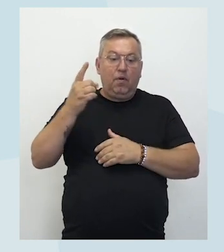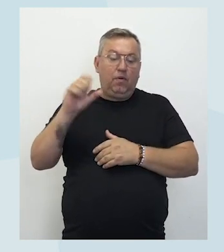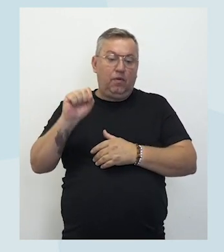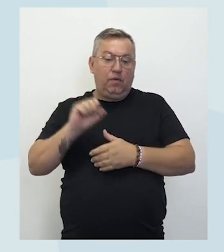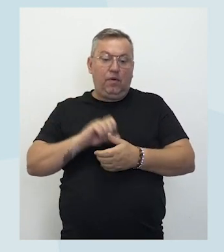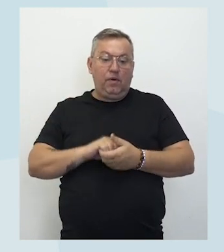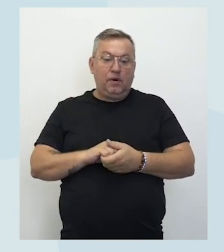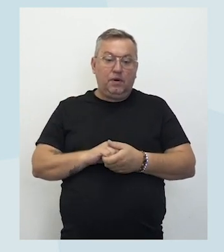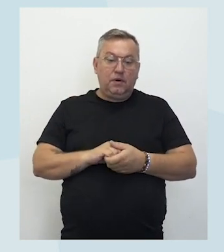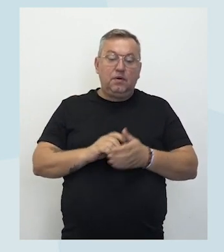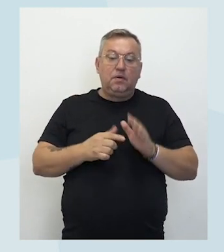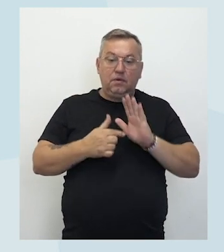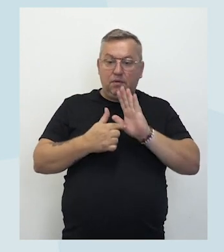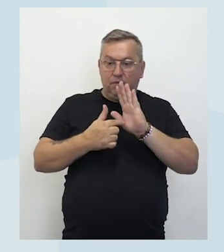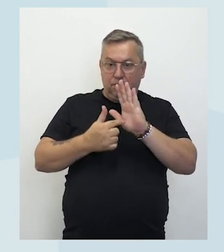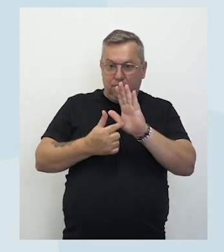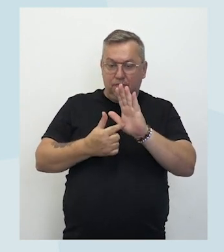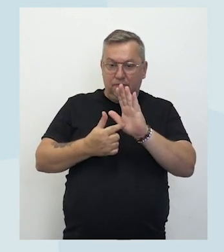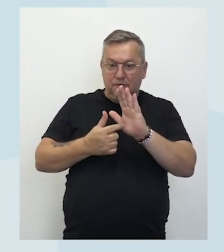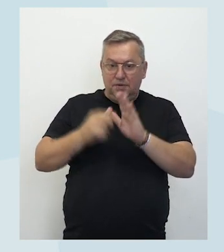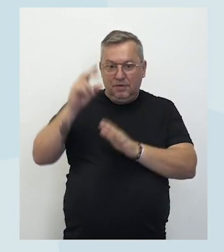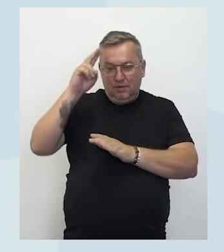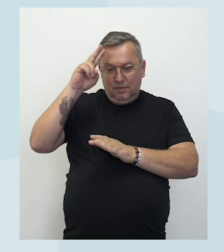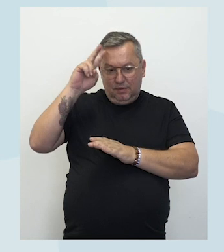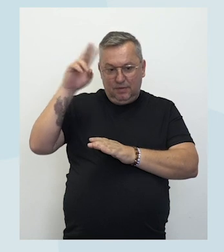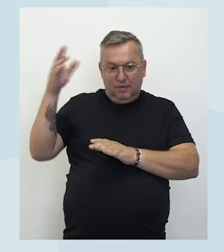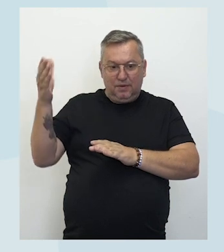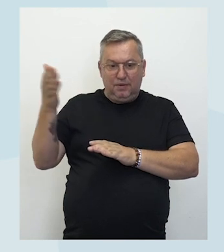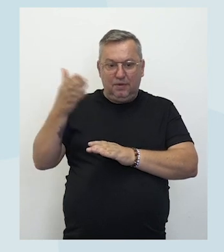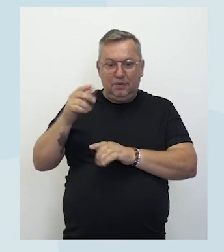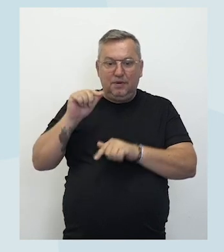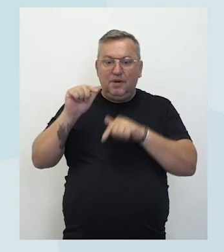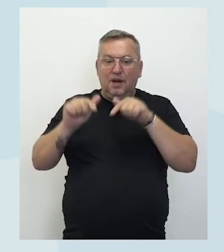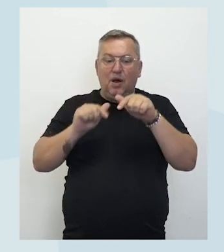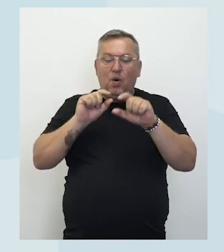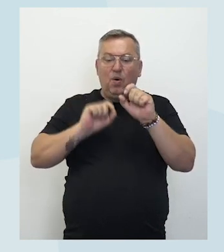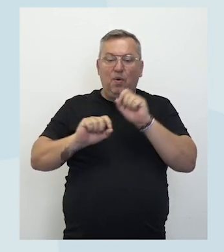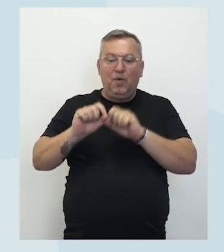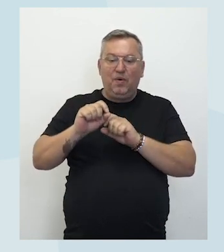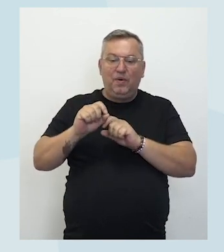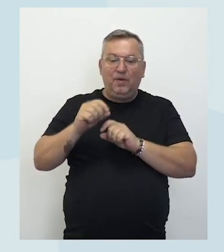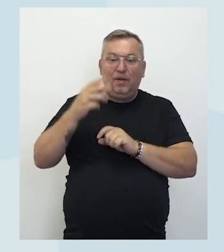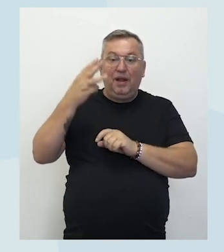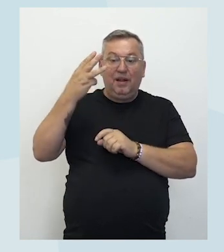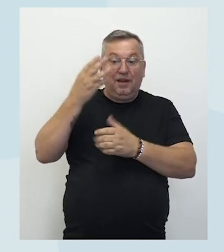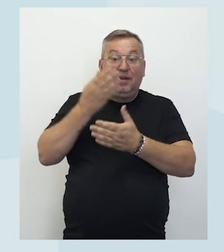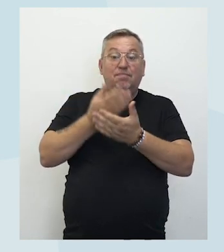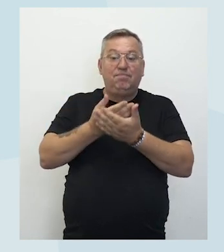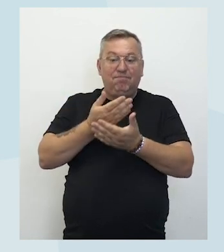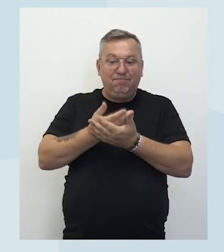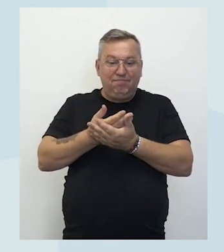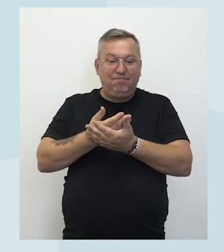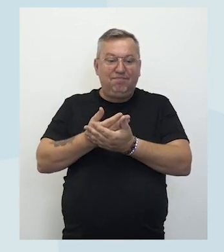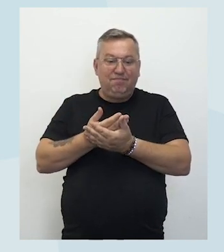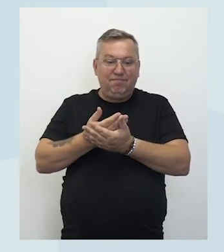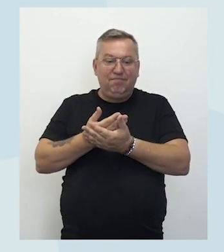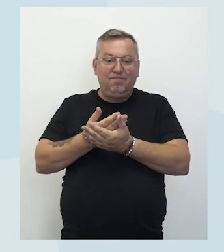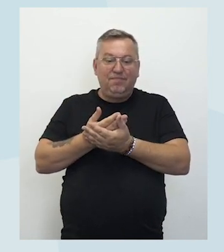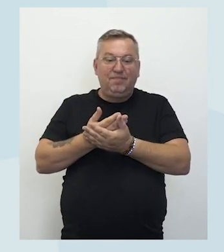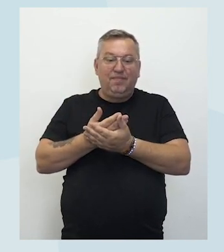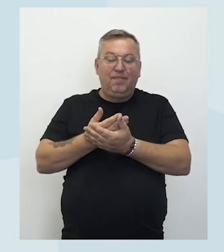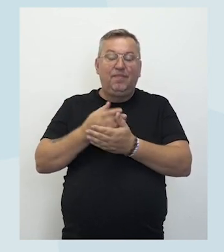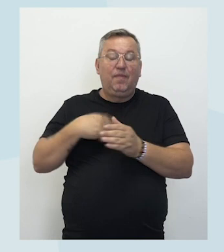18, como a professora Milene me lembrou agora há pouco, trabalhada em pelo menos 3 aulas, né, durante o